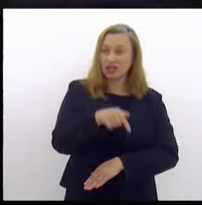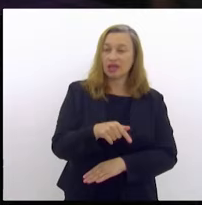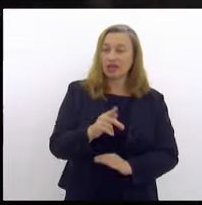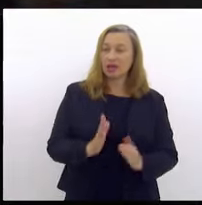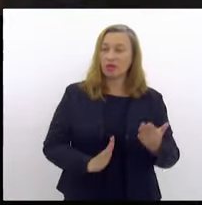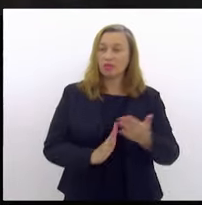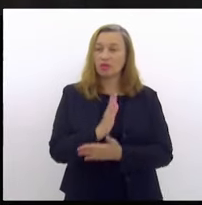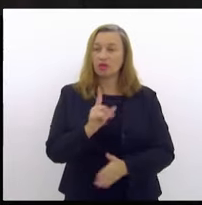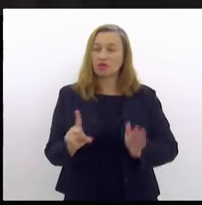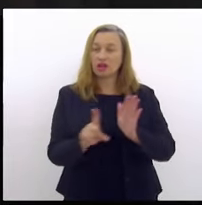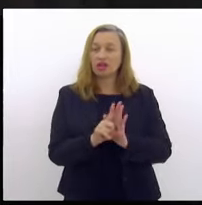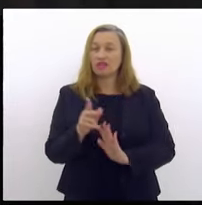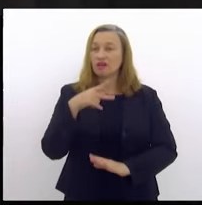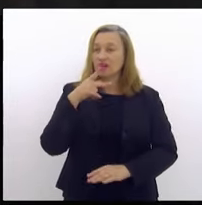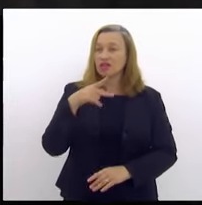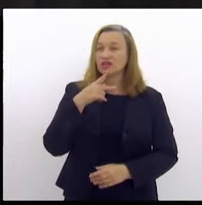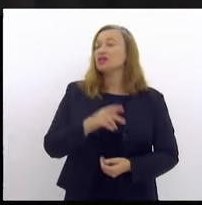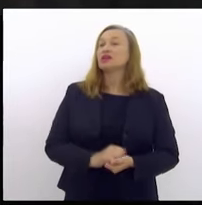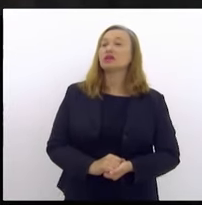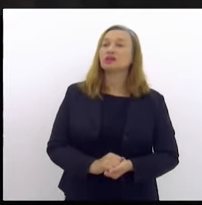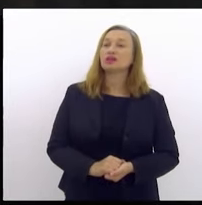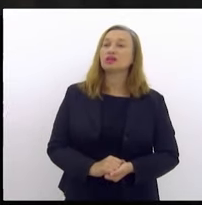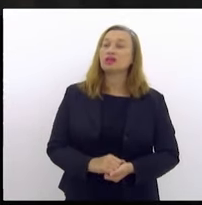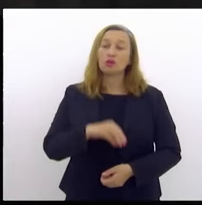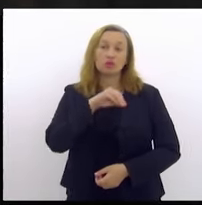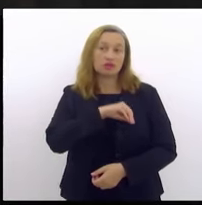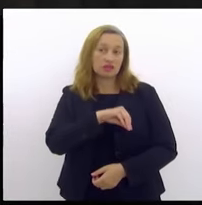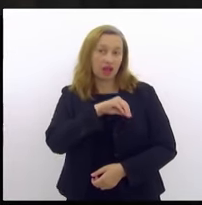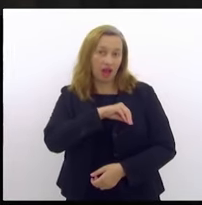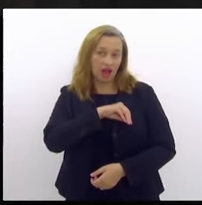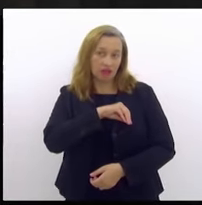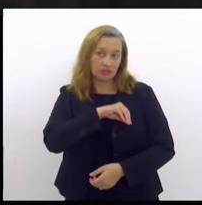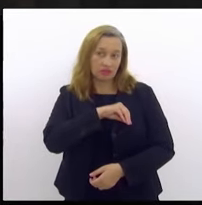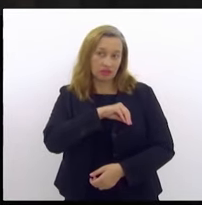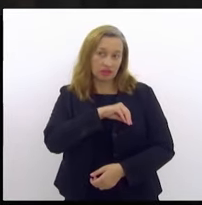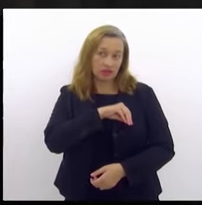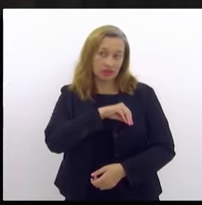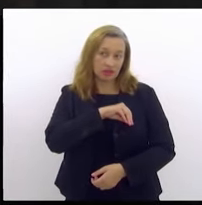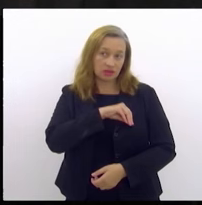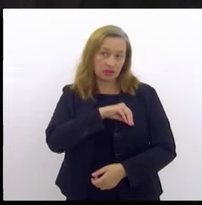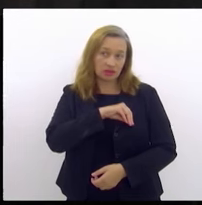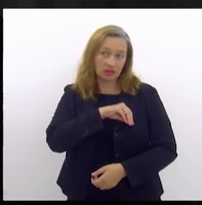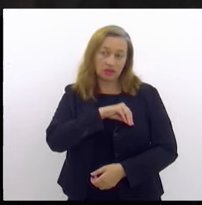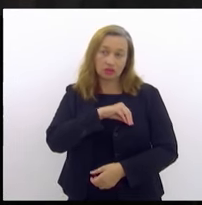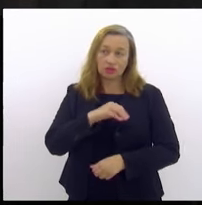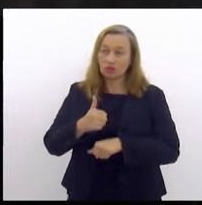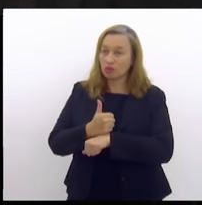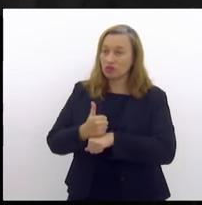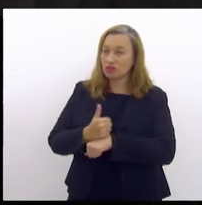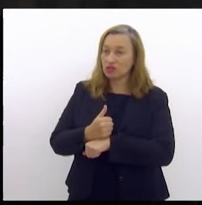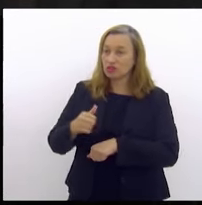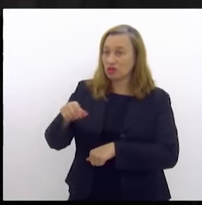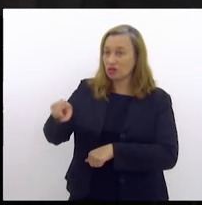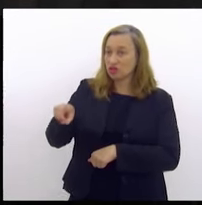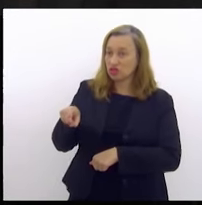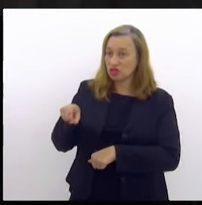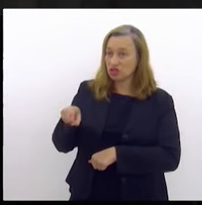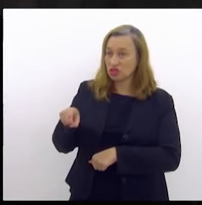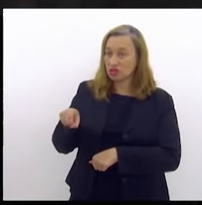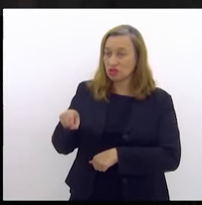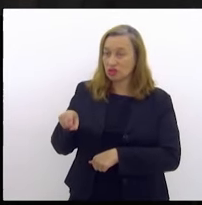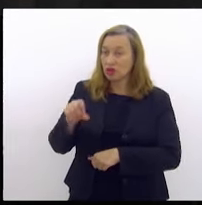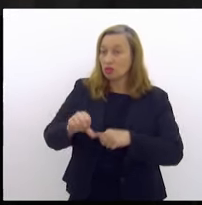uma lei dizendo que os salários de uma categoria X não será mais